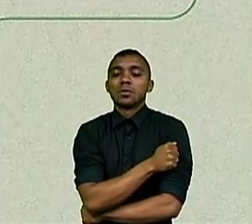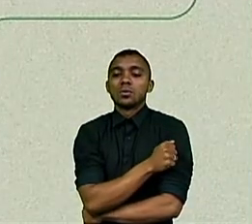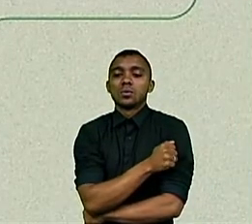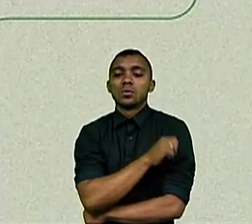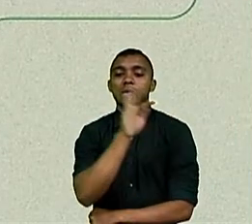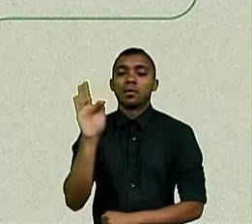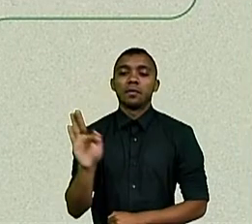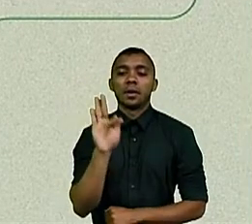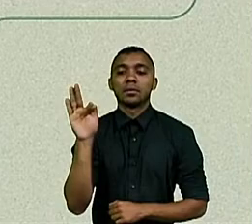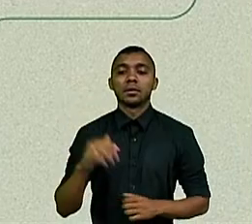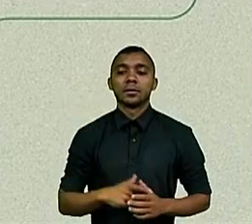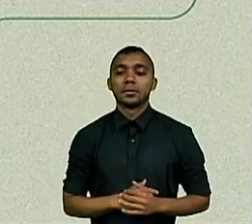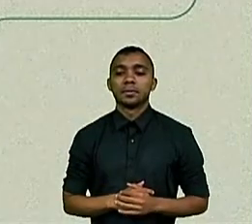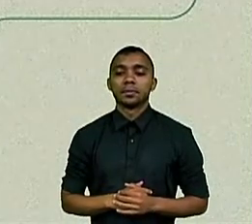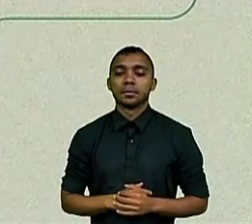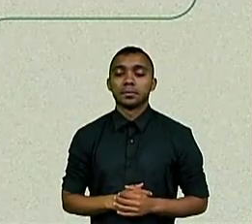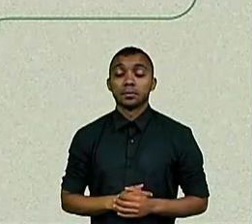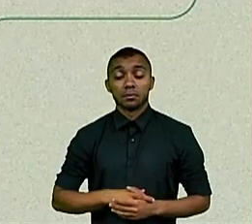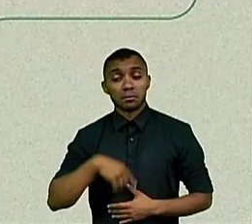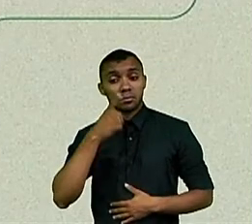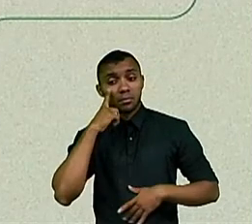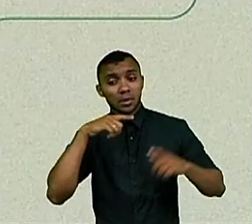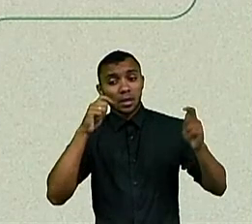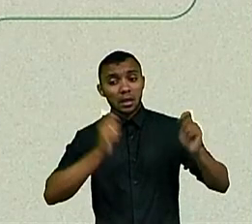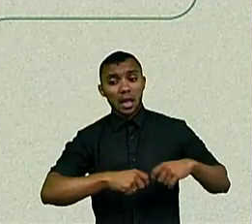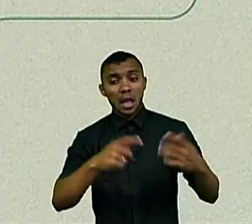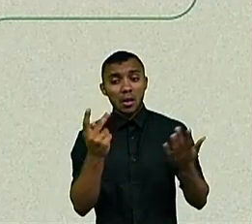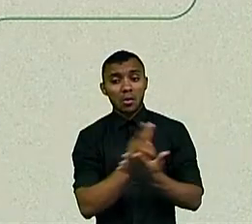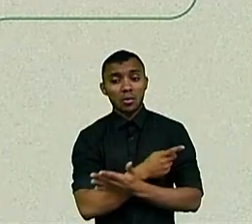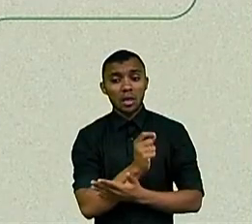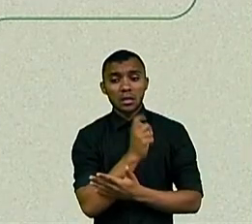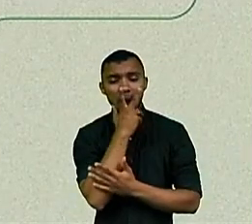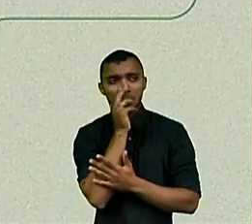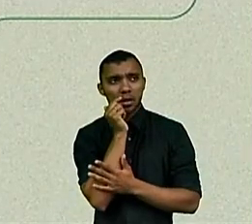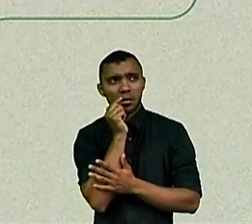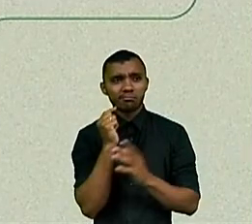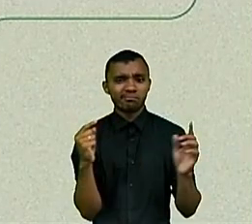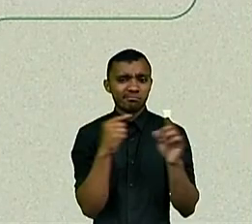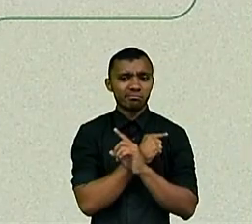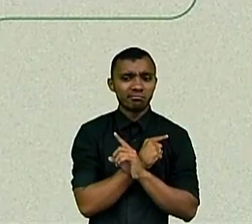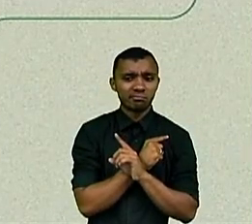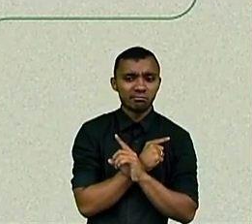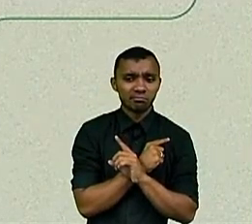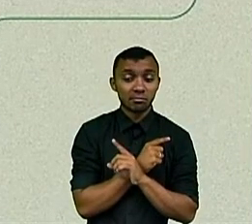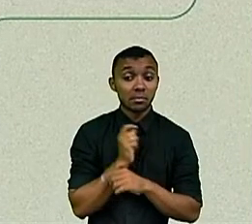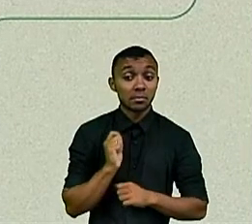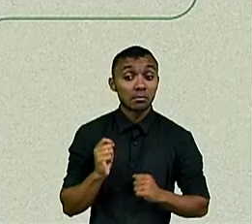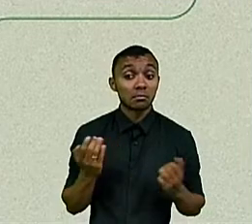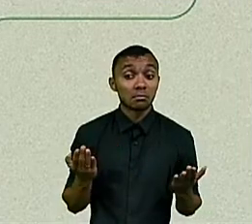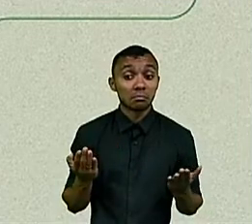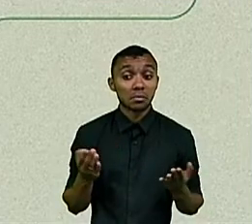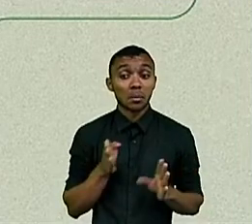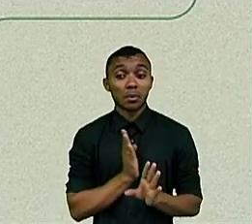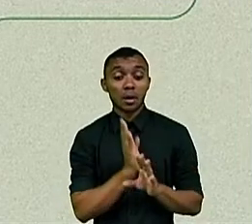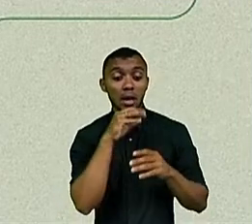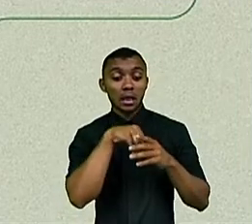existe a possibilidade de acontecer o oposto a energia Fluir